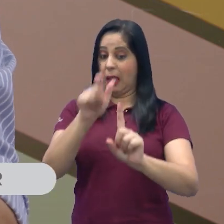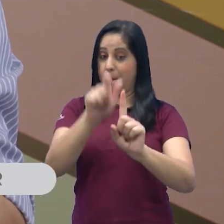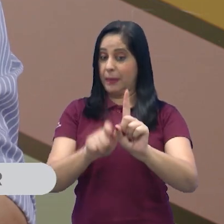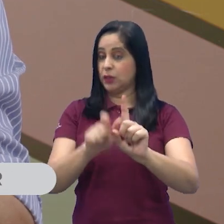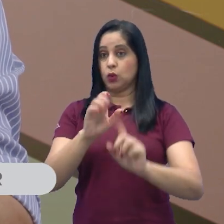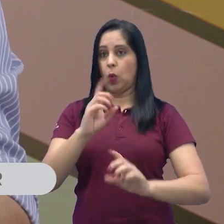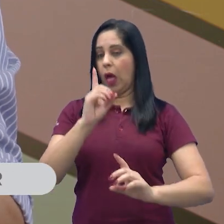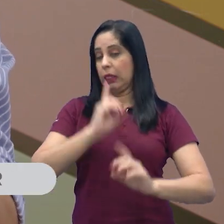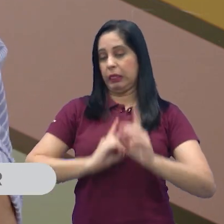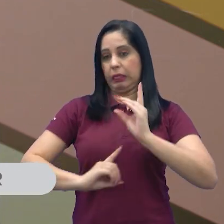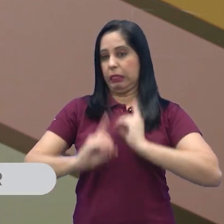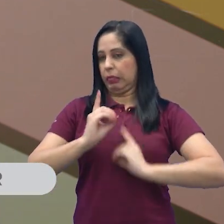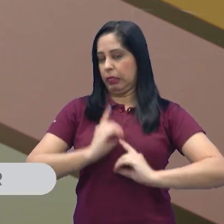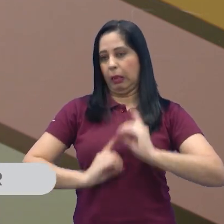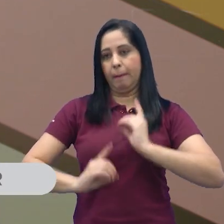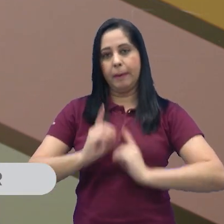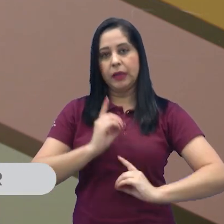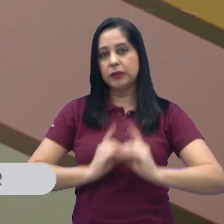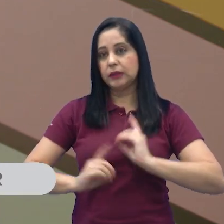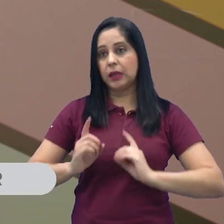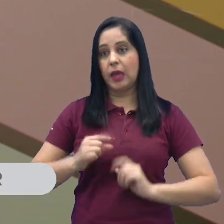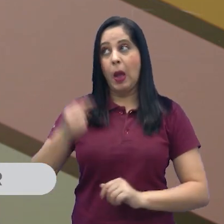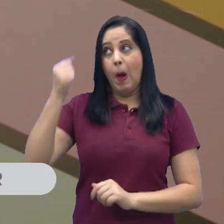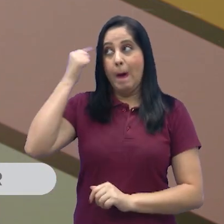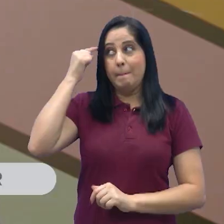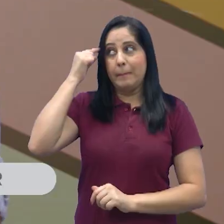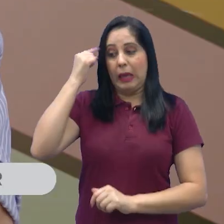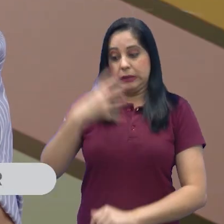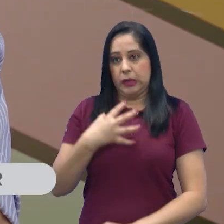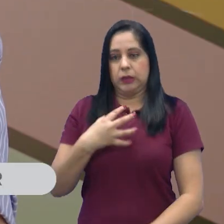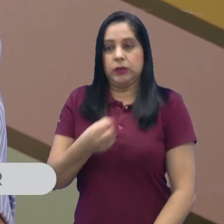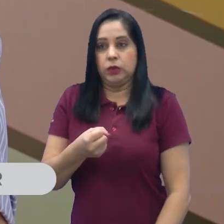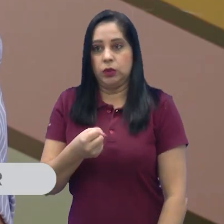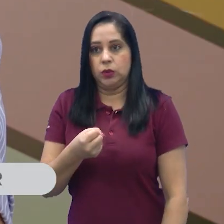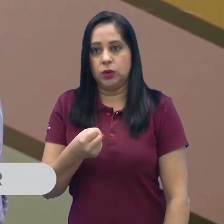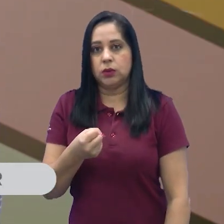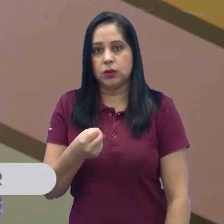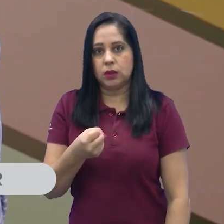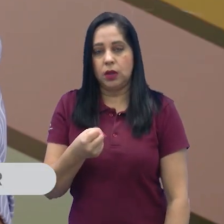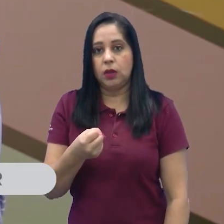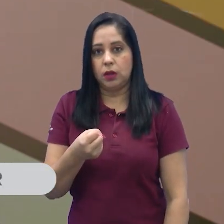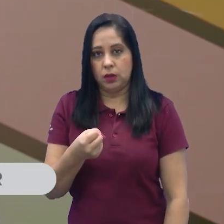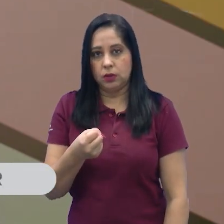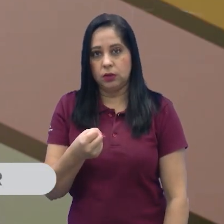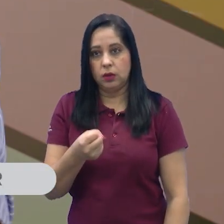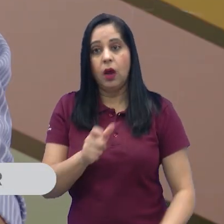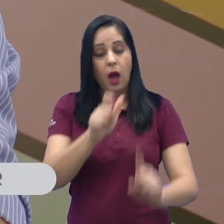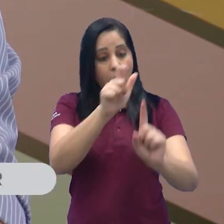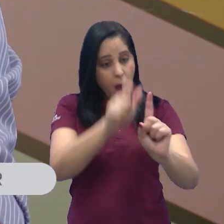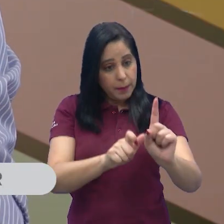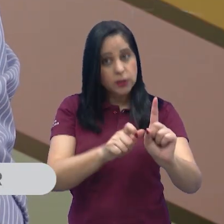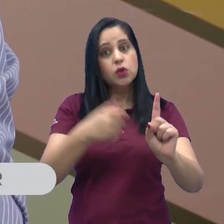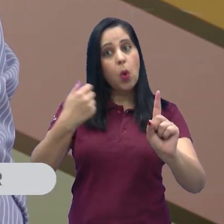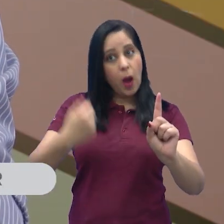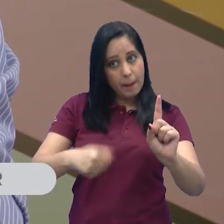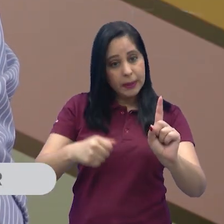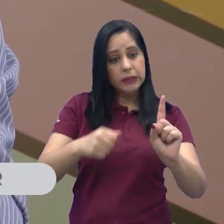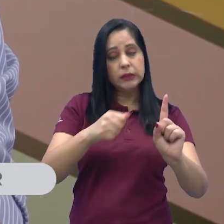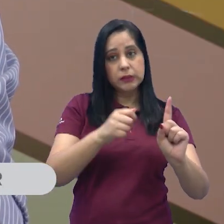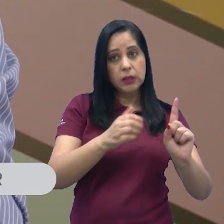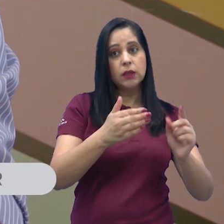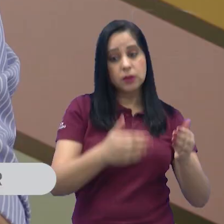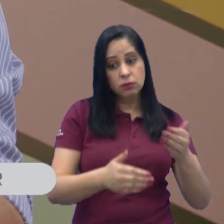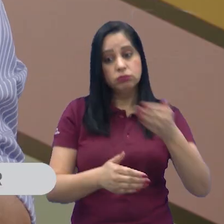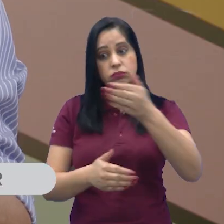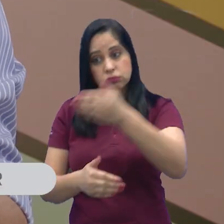tem pensamentos suicidas, ela deve sim procurar